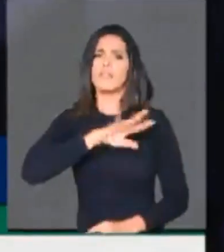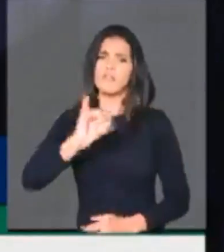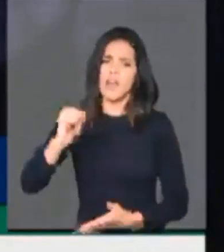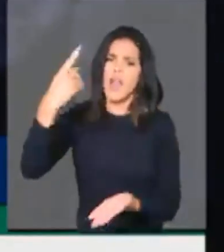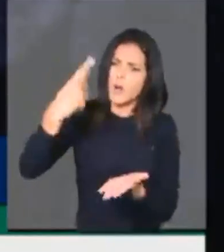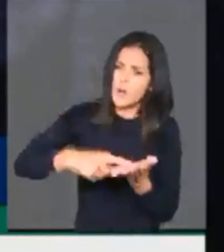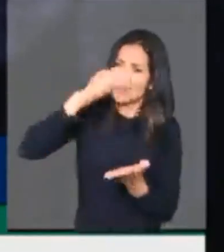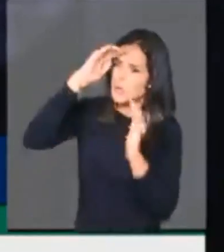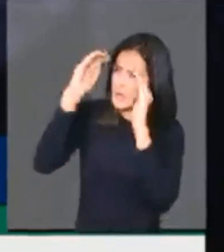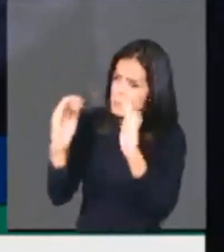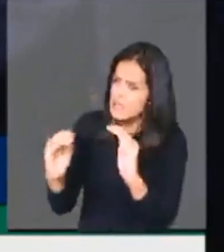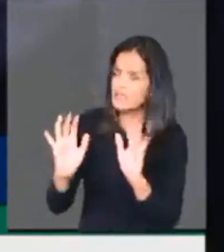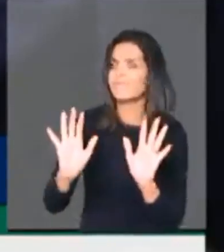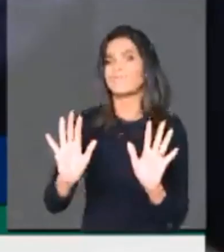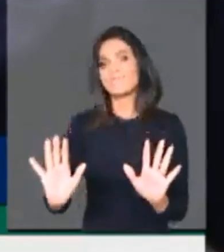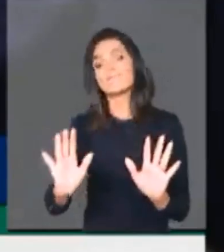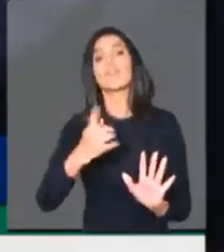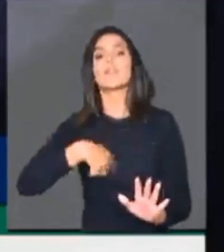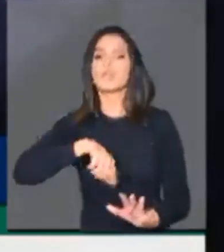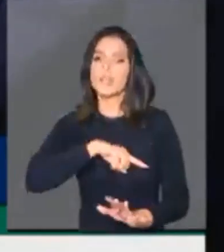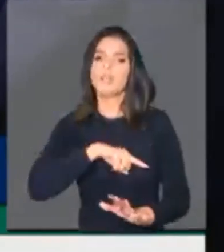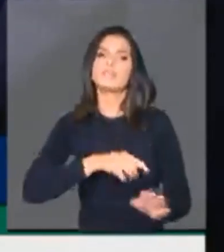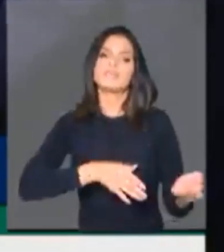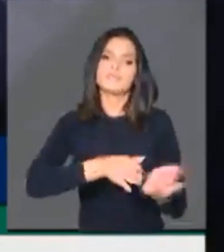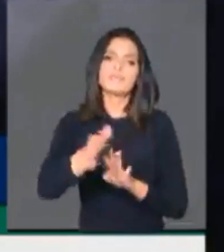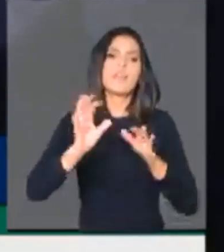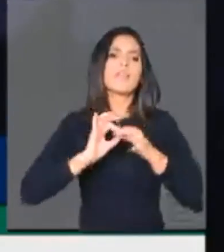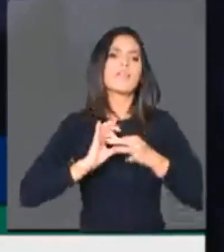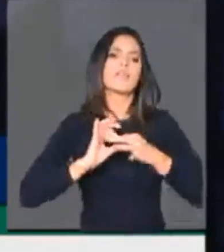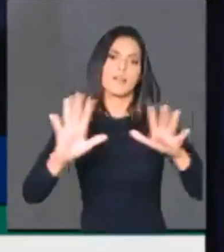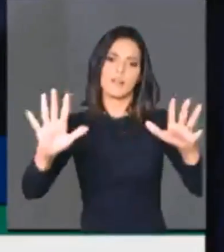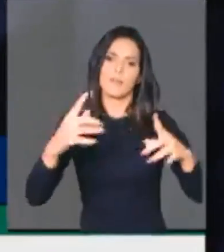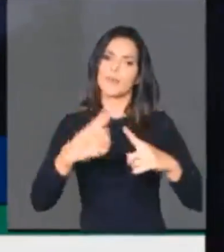a minoria encaminha pela liberação diante da ameaça à democracia brasileira.